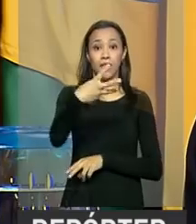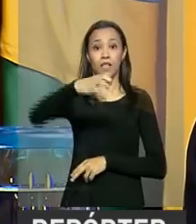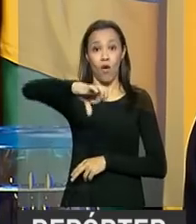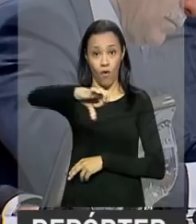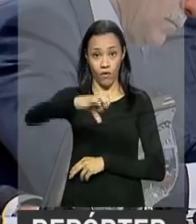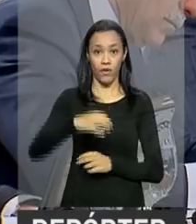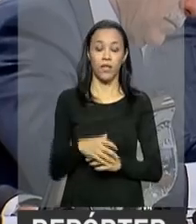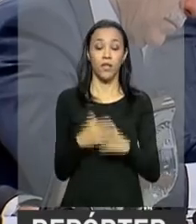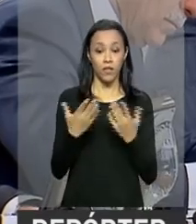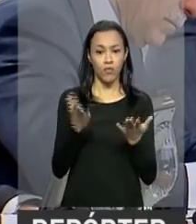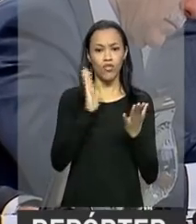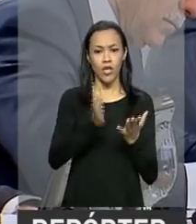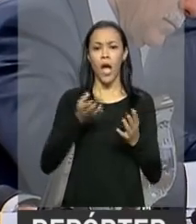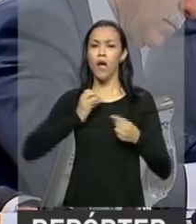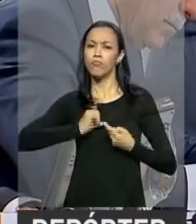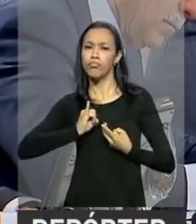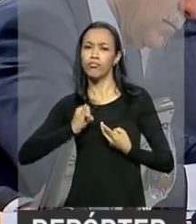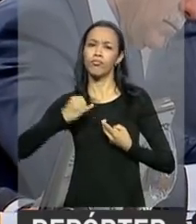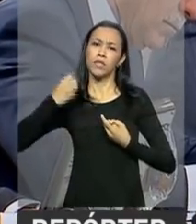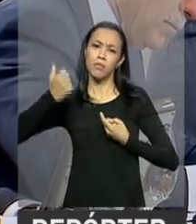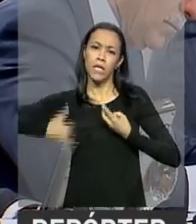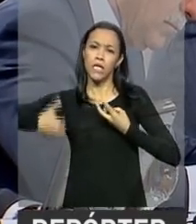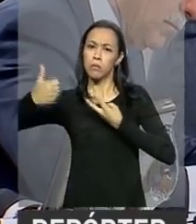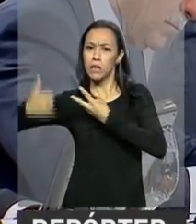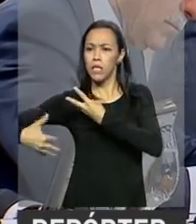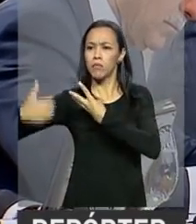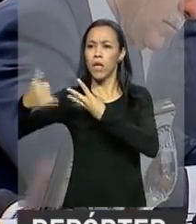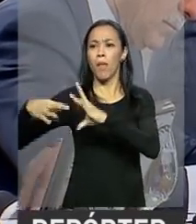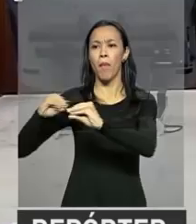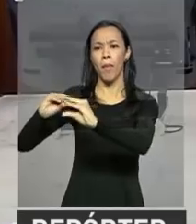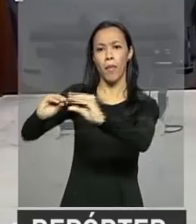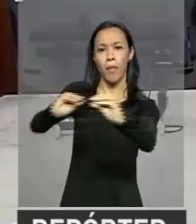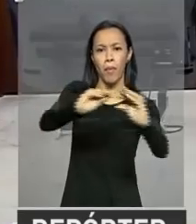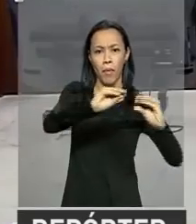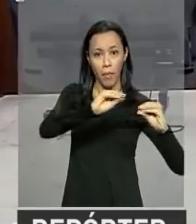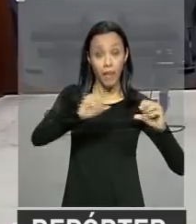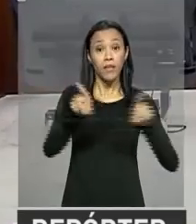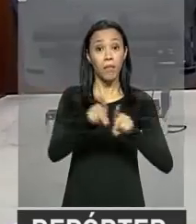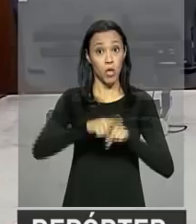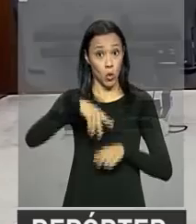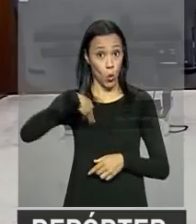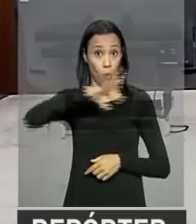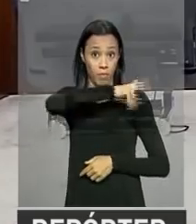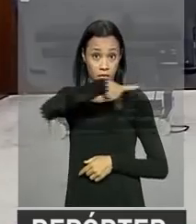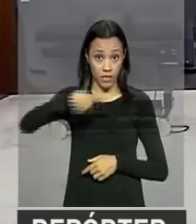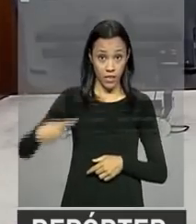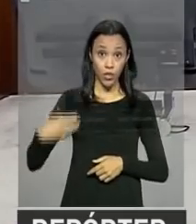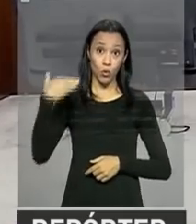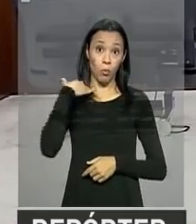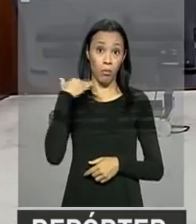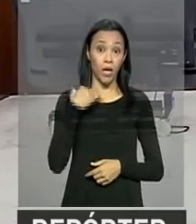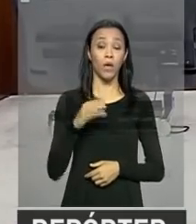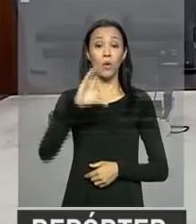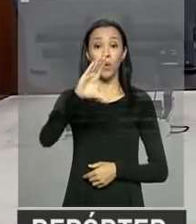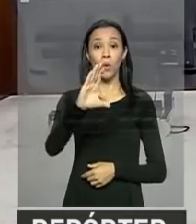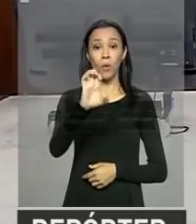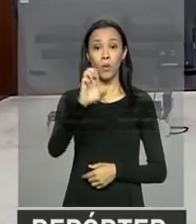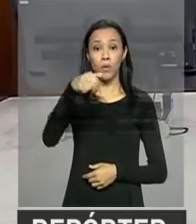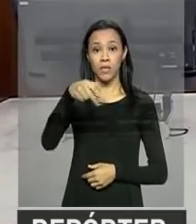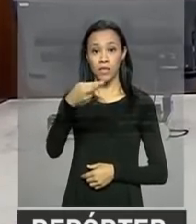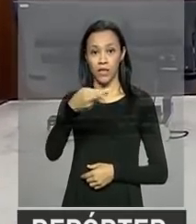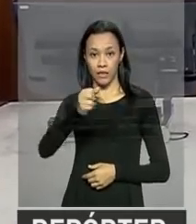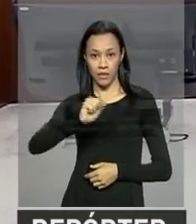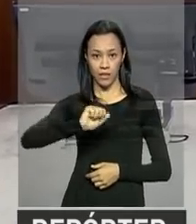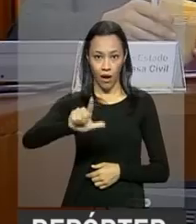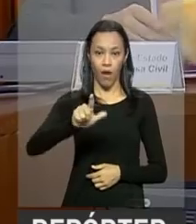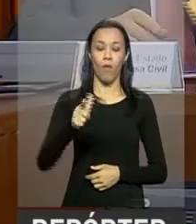ministros estão fazendo relatos das próprias pastas, inclusive o presidente do Banco Central, Alexandre Tombini. De acordo